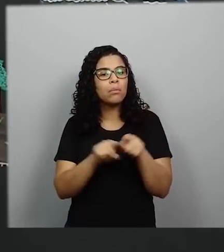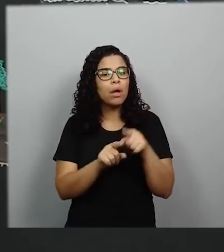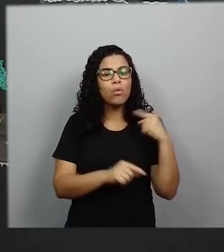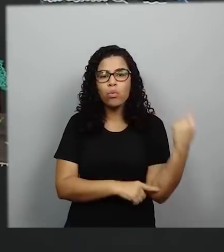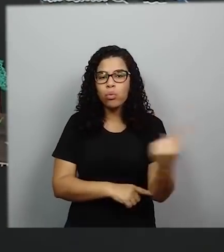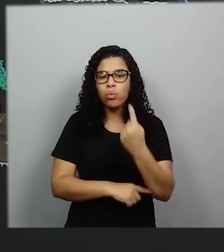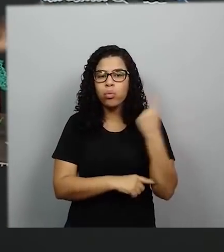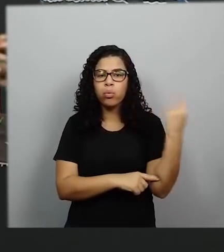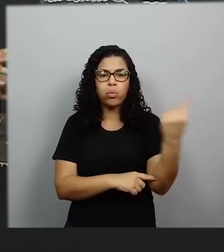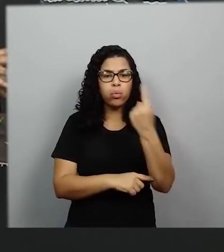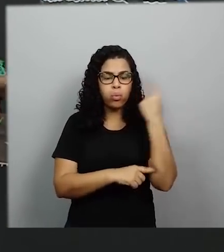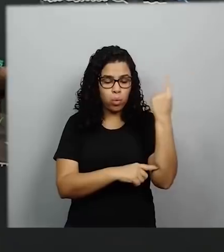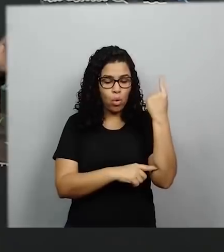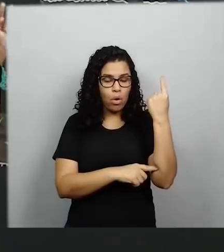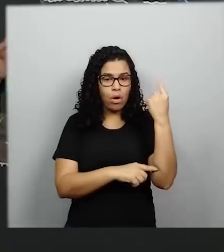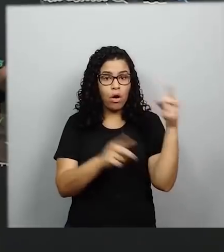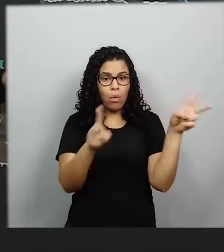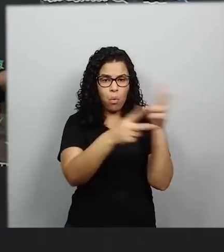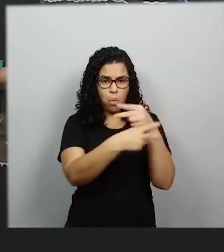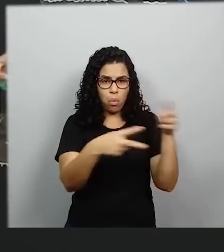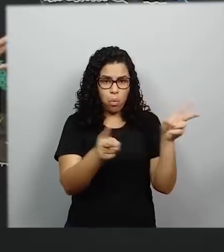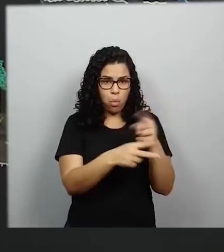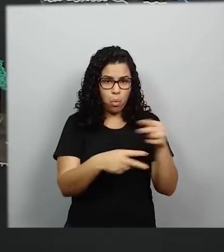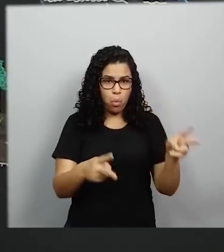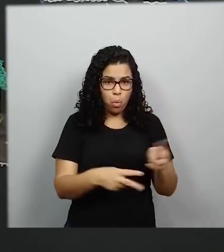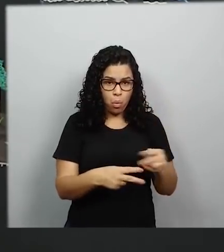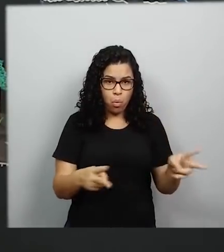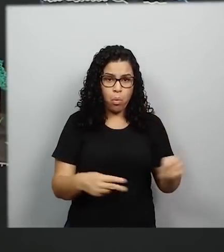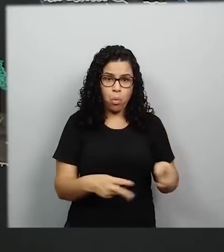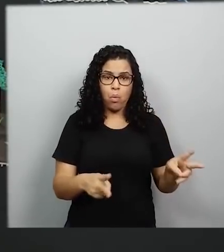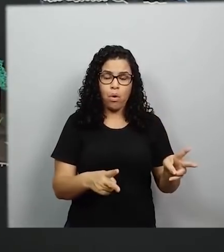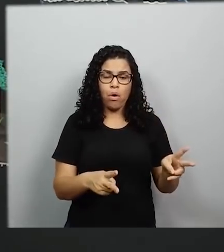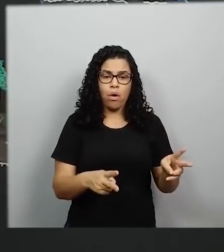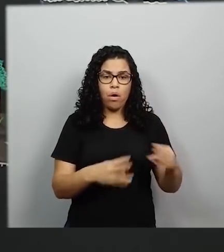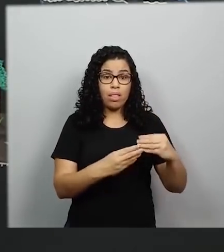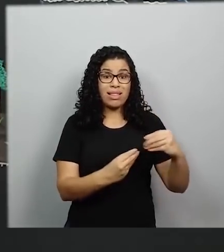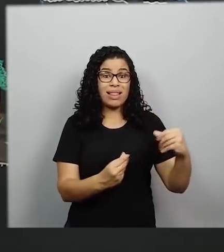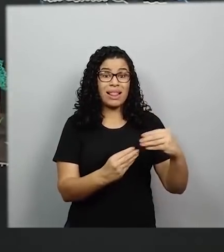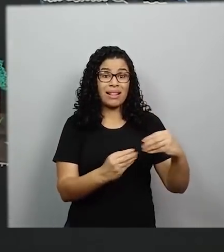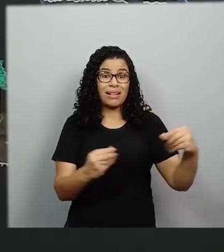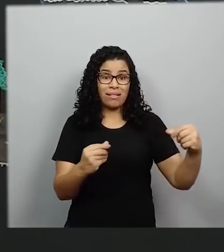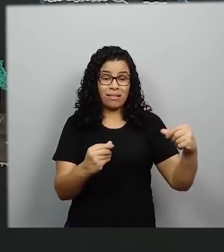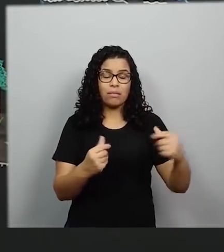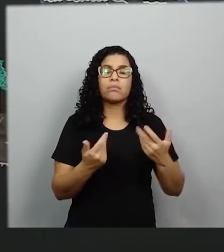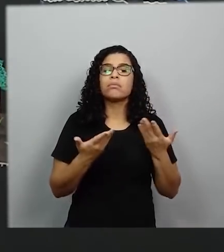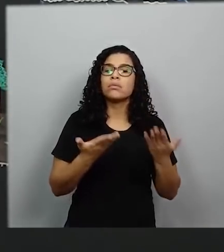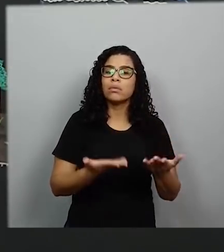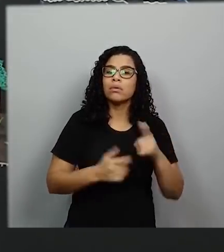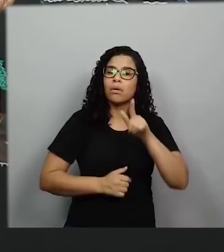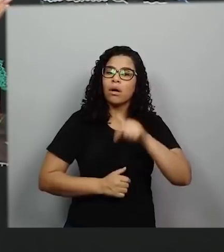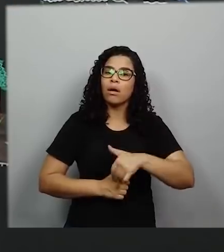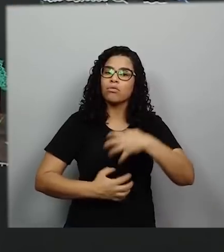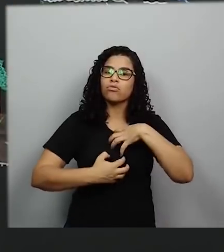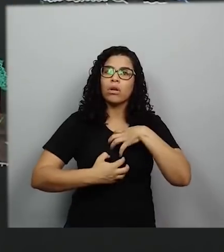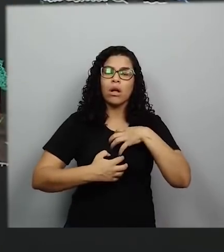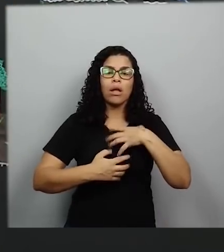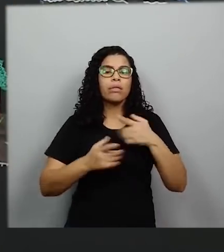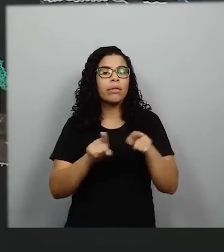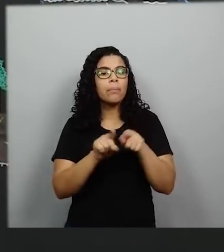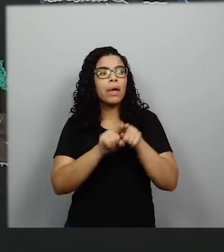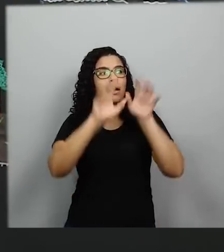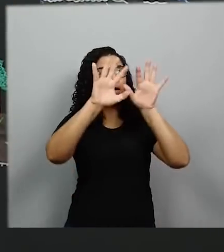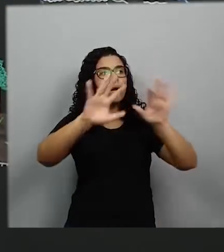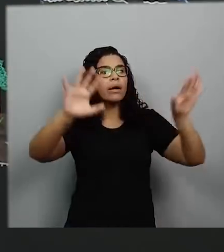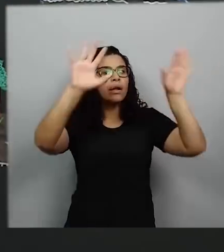formam numa região seca, são diferentes dos furacões, vão se formar então por uma série de condições climáticas